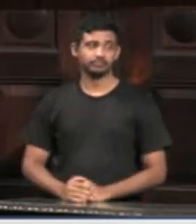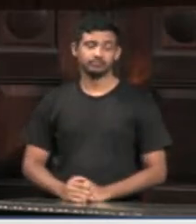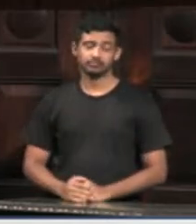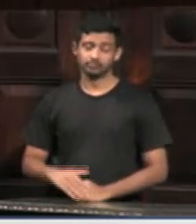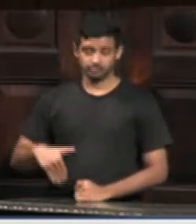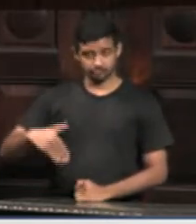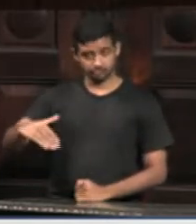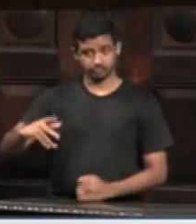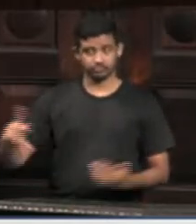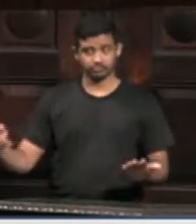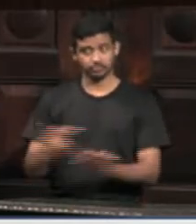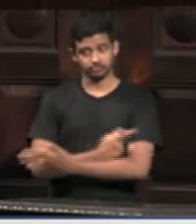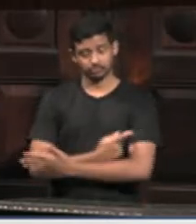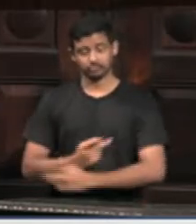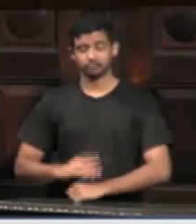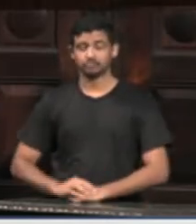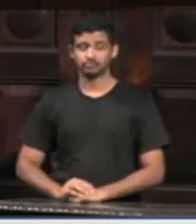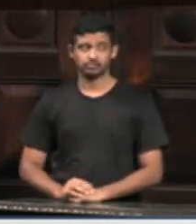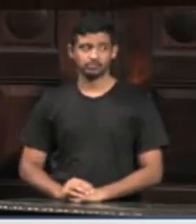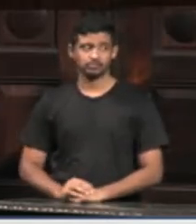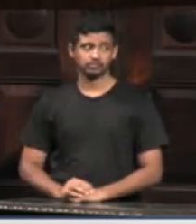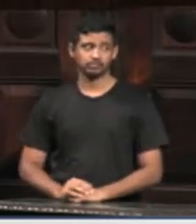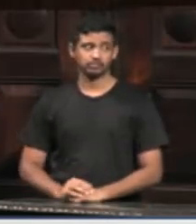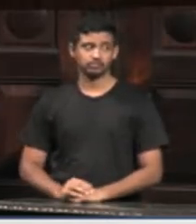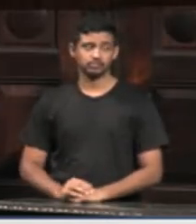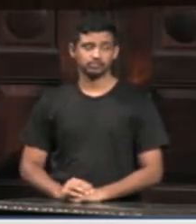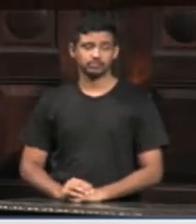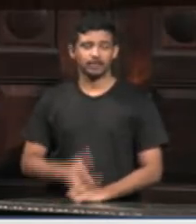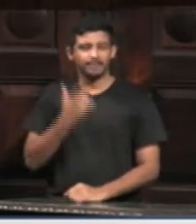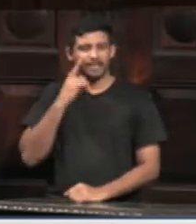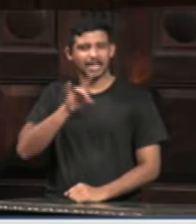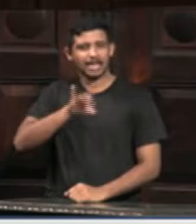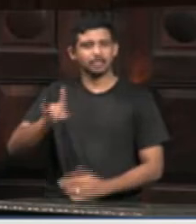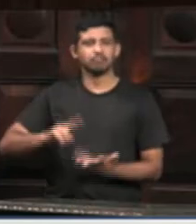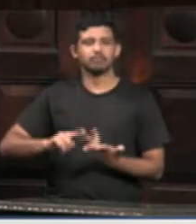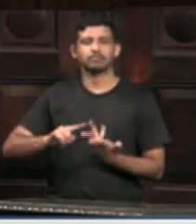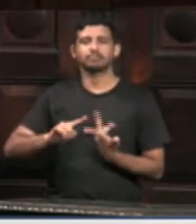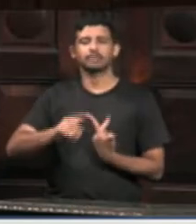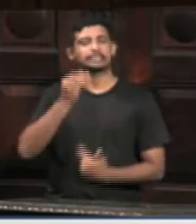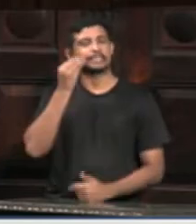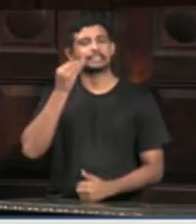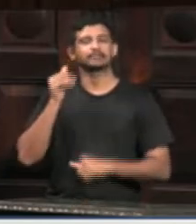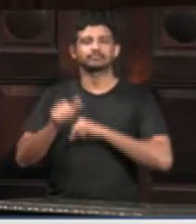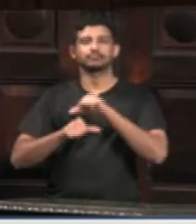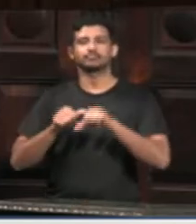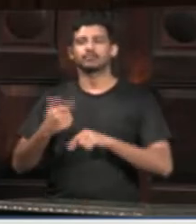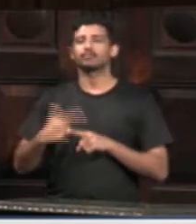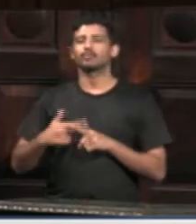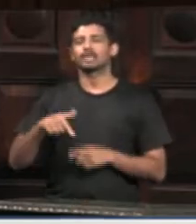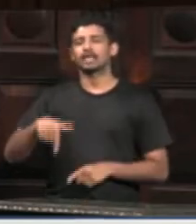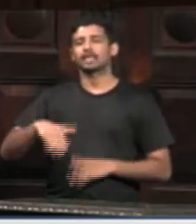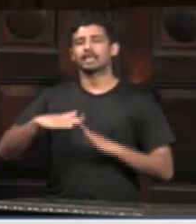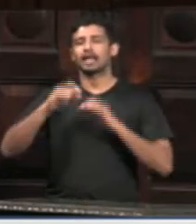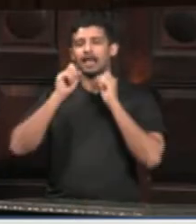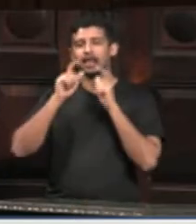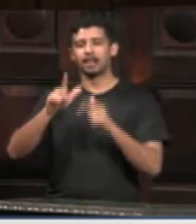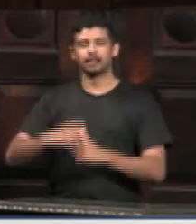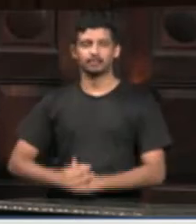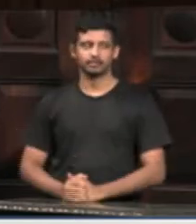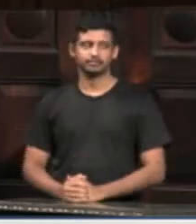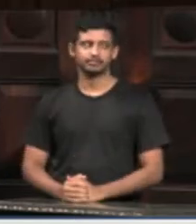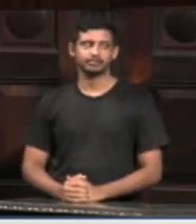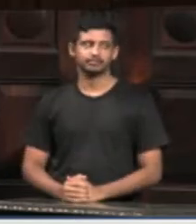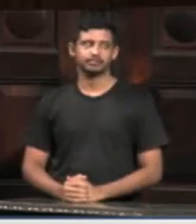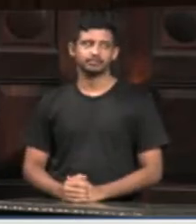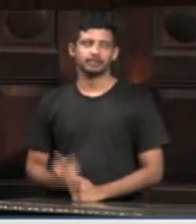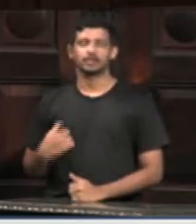aconteça num bom nível e num nível de propostas, porque aqui nessa casa, e eu falei isso